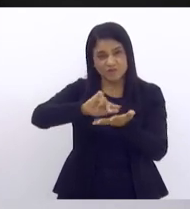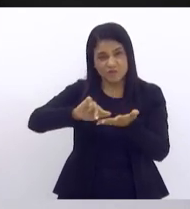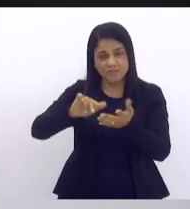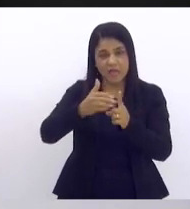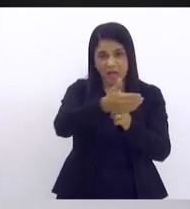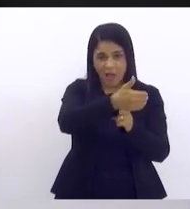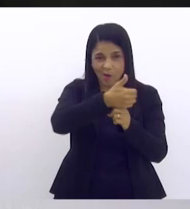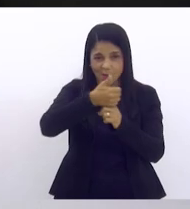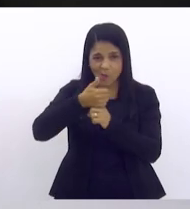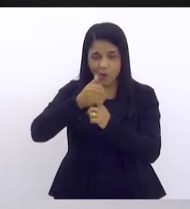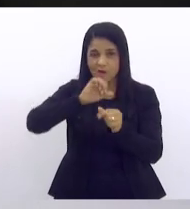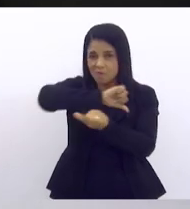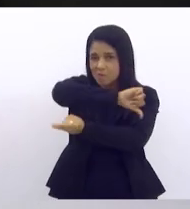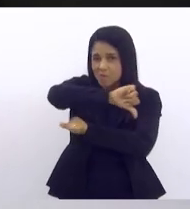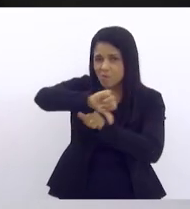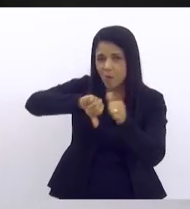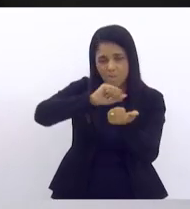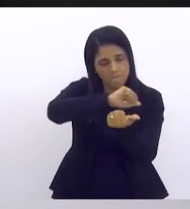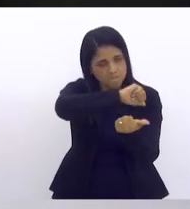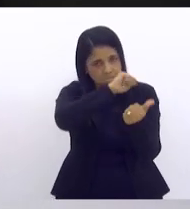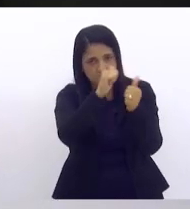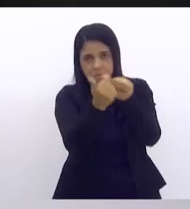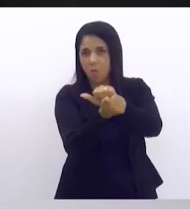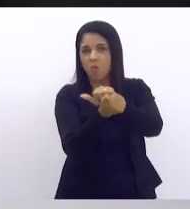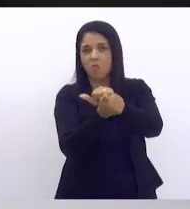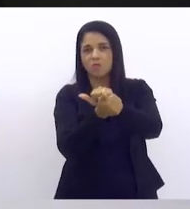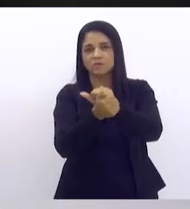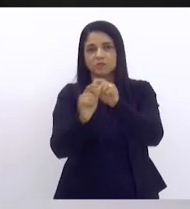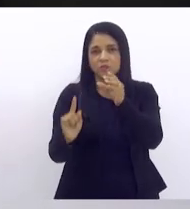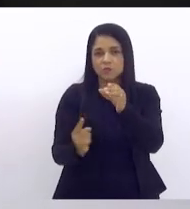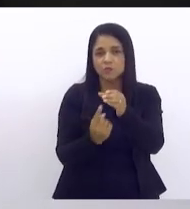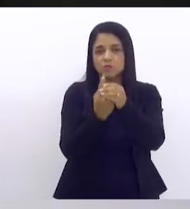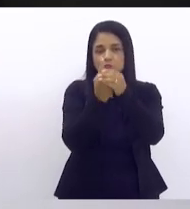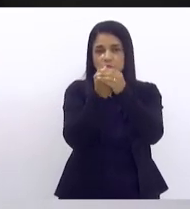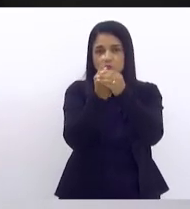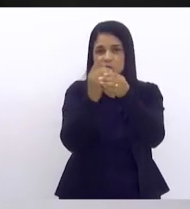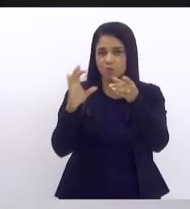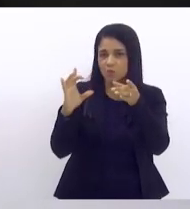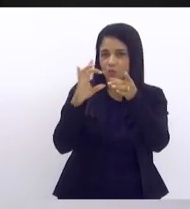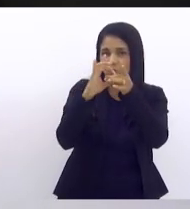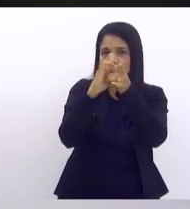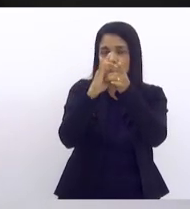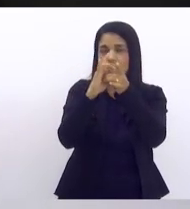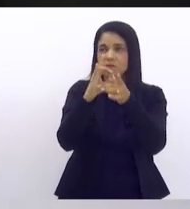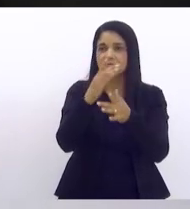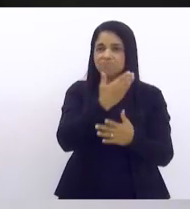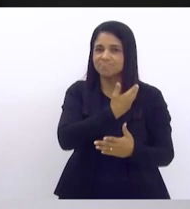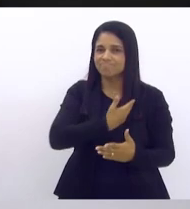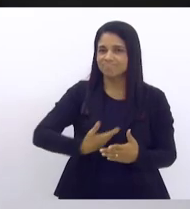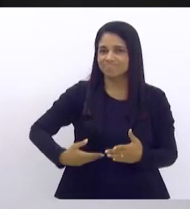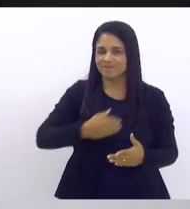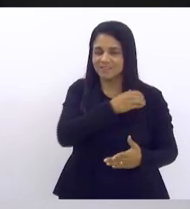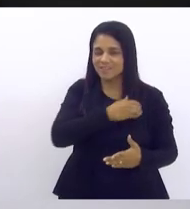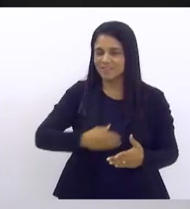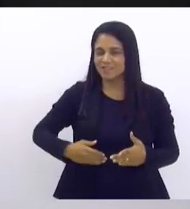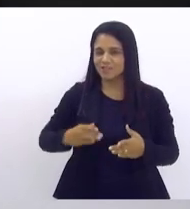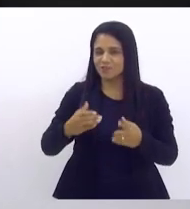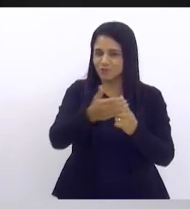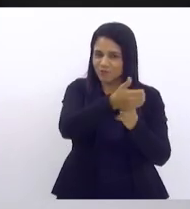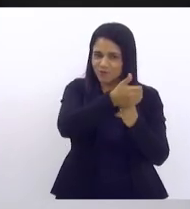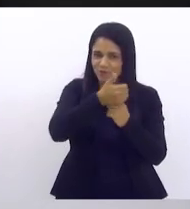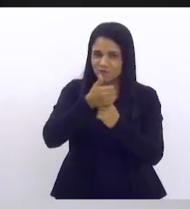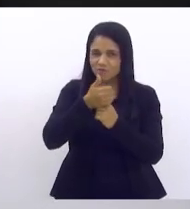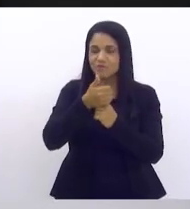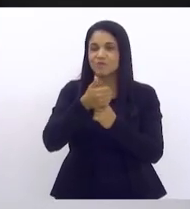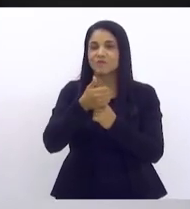e transforma todos na unidade, no Cristo que nos acolhe. Por isso, muito obrigado, pastor, pela sua presença. Também temos